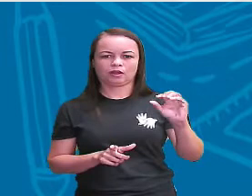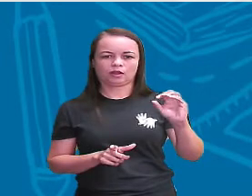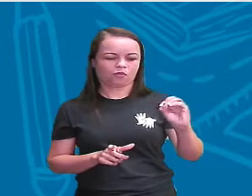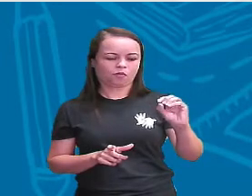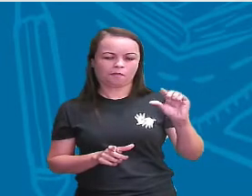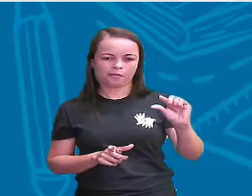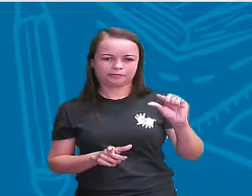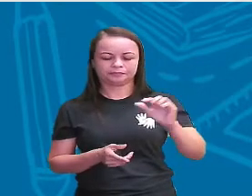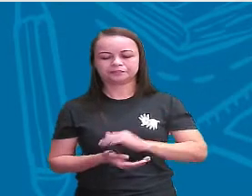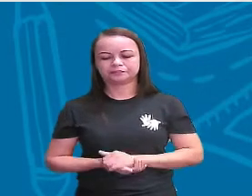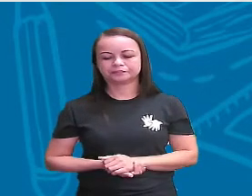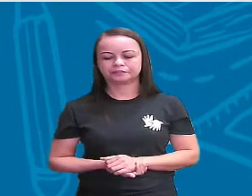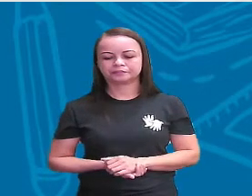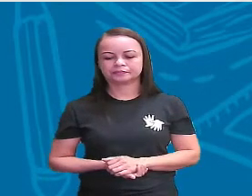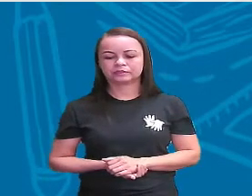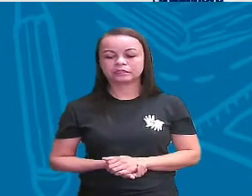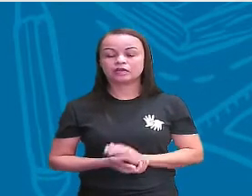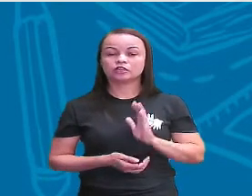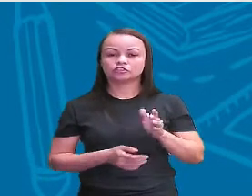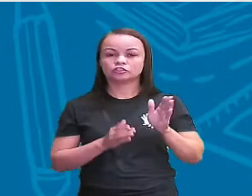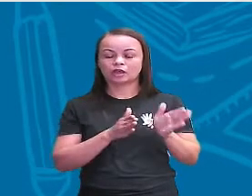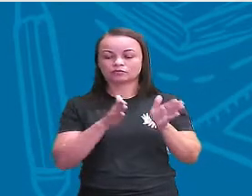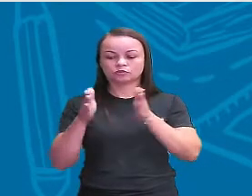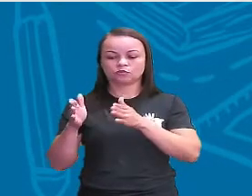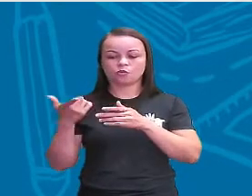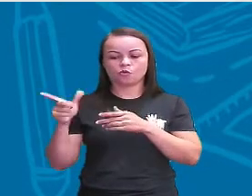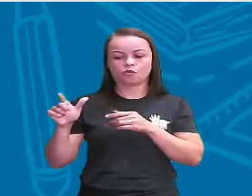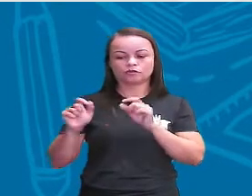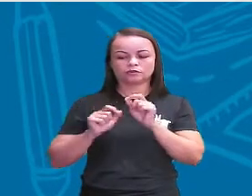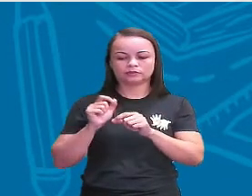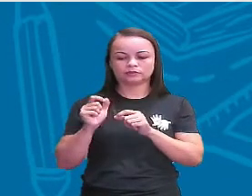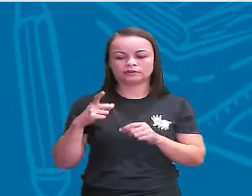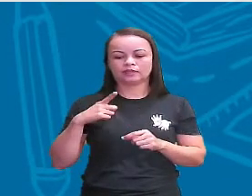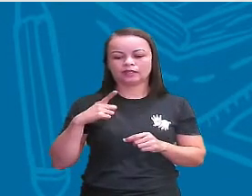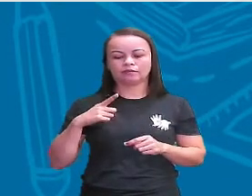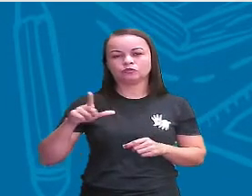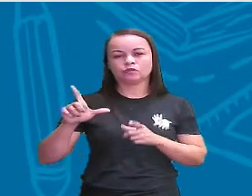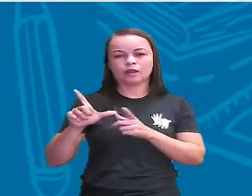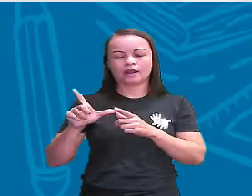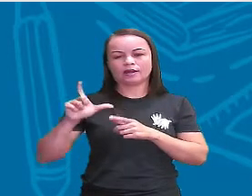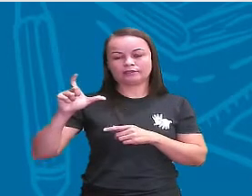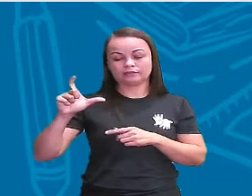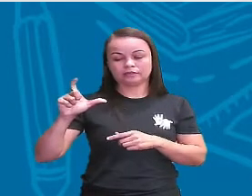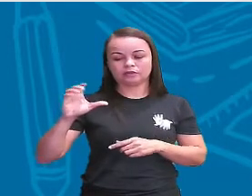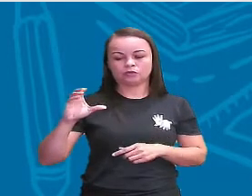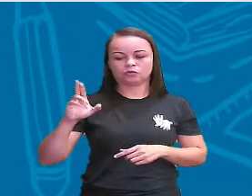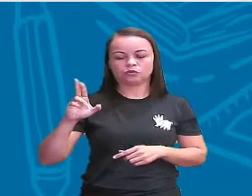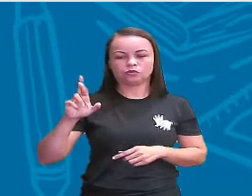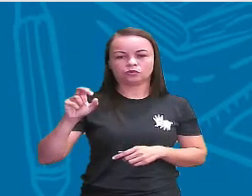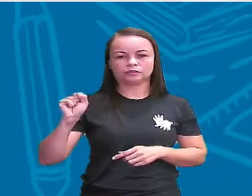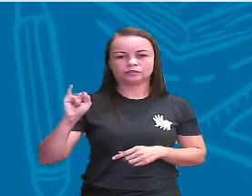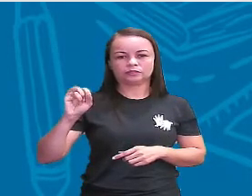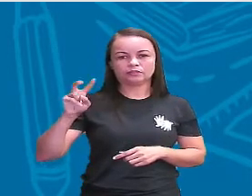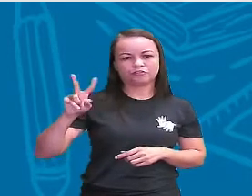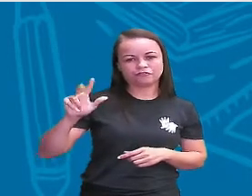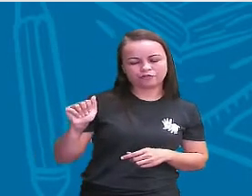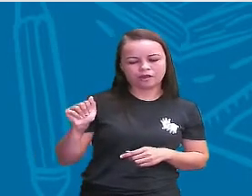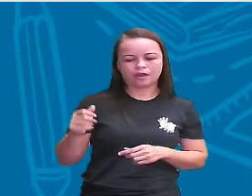minúscula. Já do outro lado, a gente tem as letras maiúscula cursiva e a letra